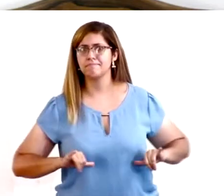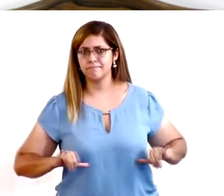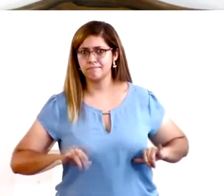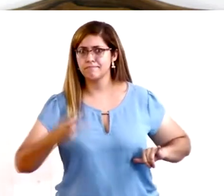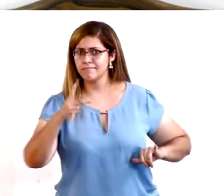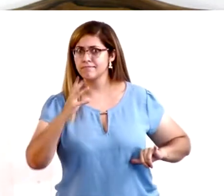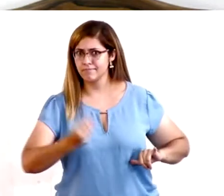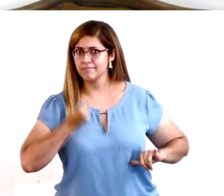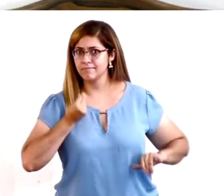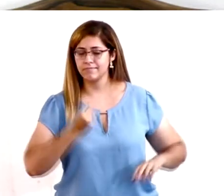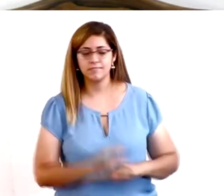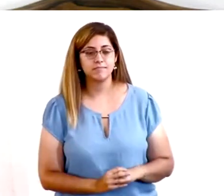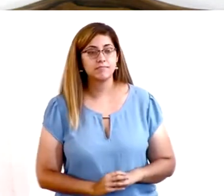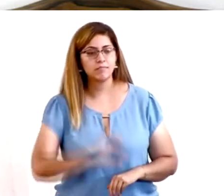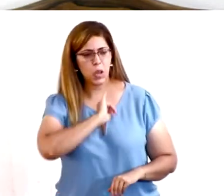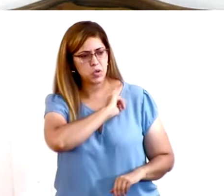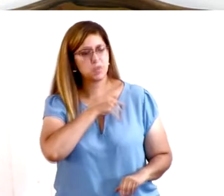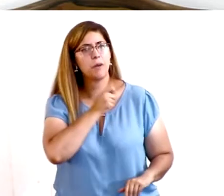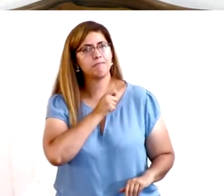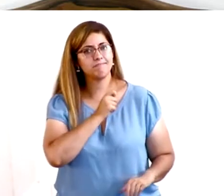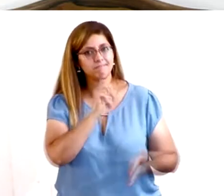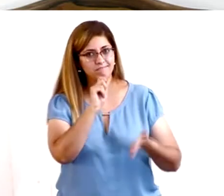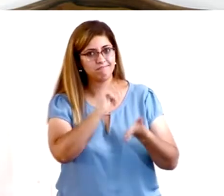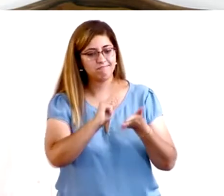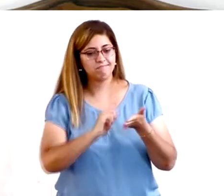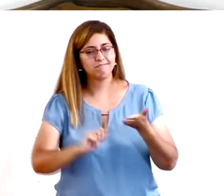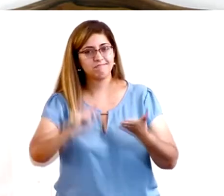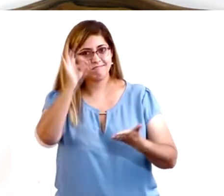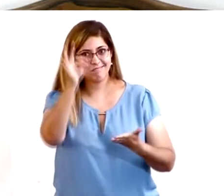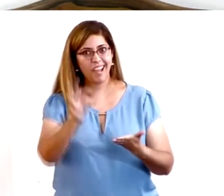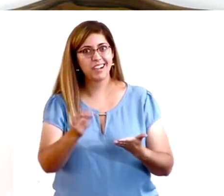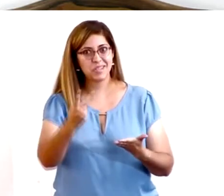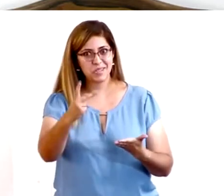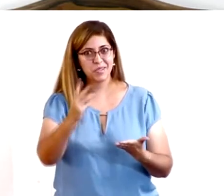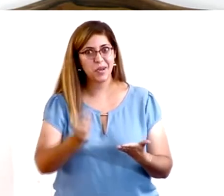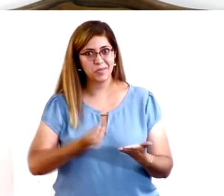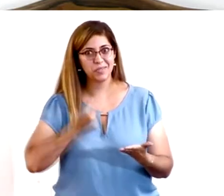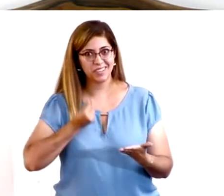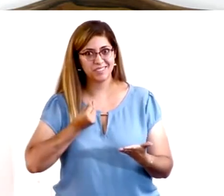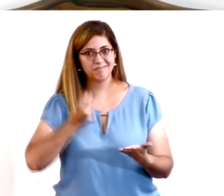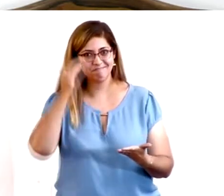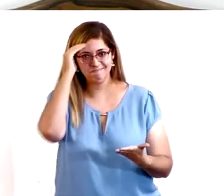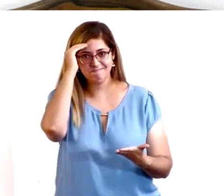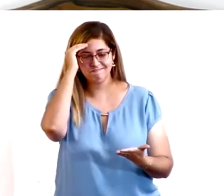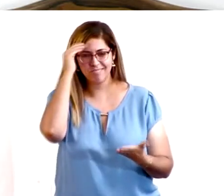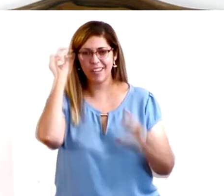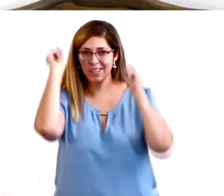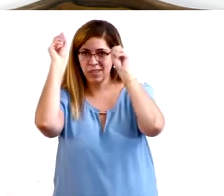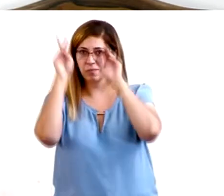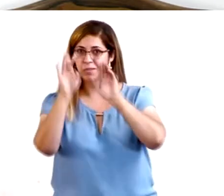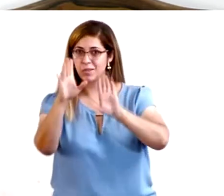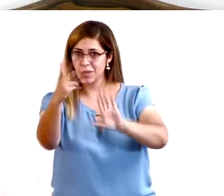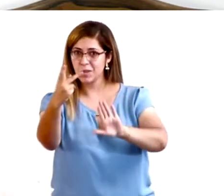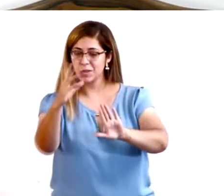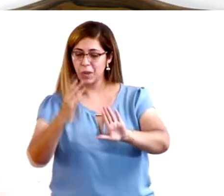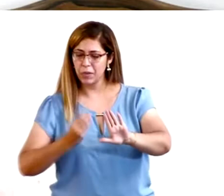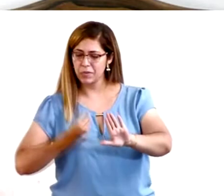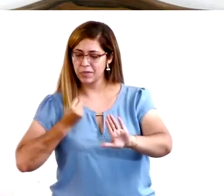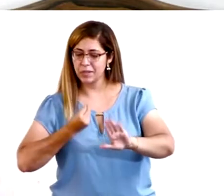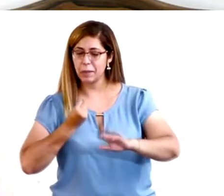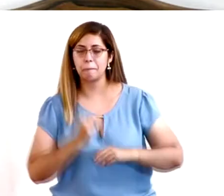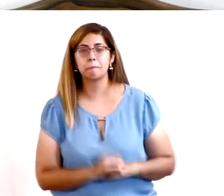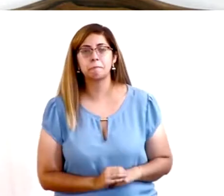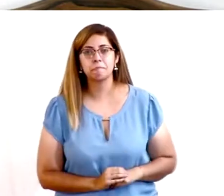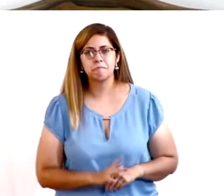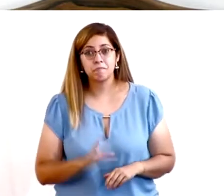João cumpriu o seu propósito, porque ele escreveu algo que faz sentido a você. Que Deus abençoe, que a sua vida,